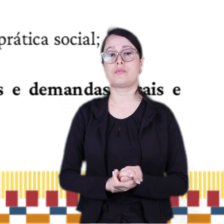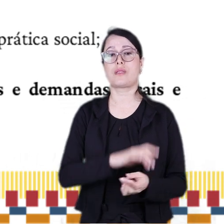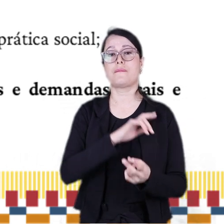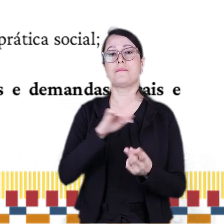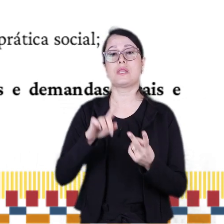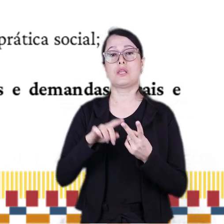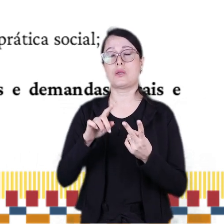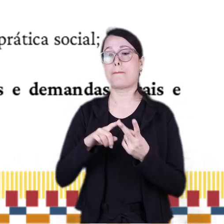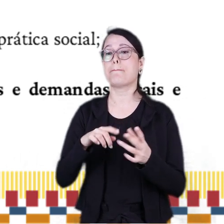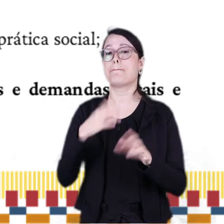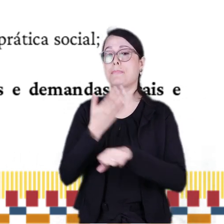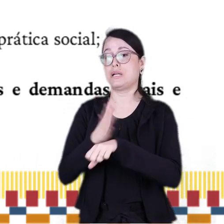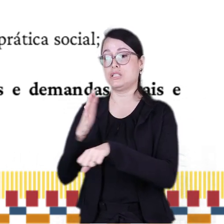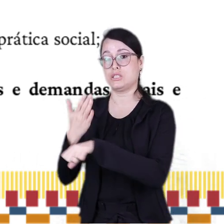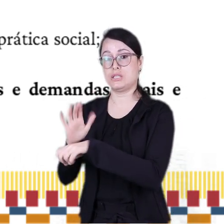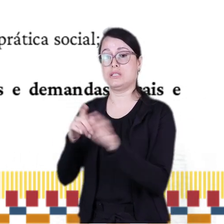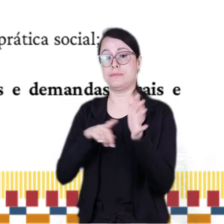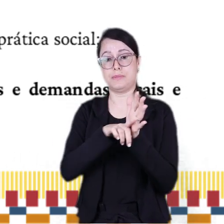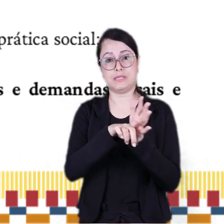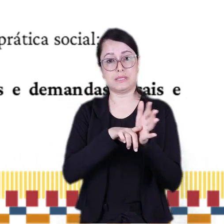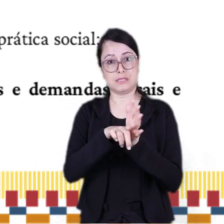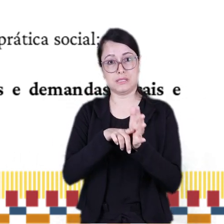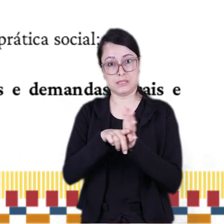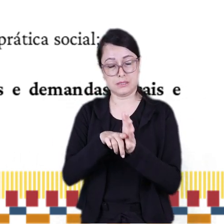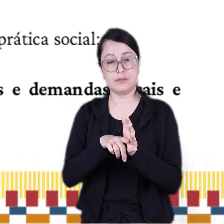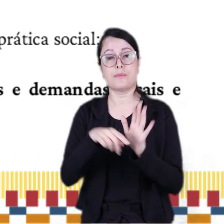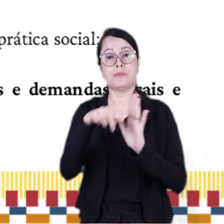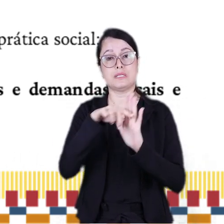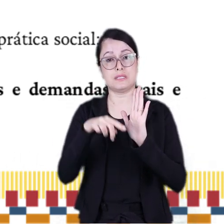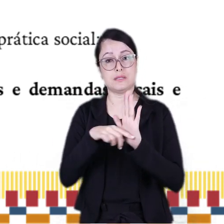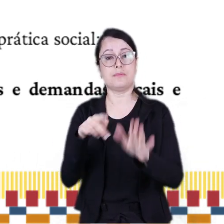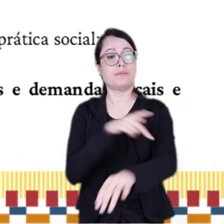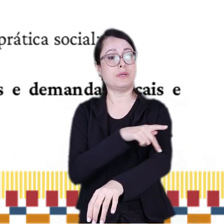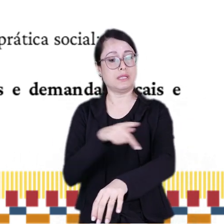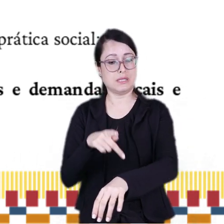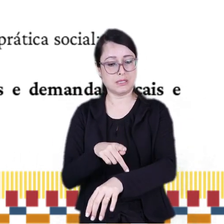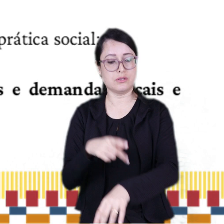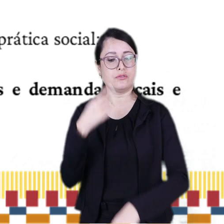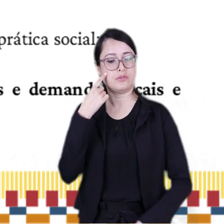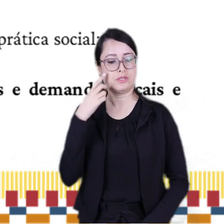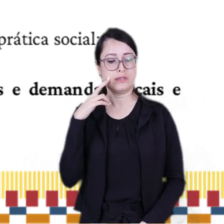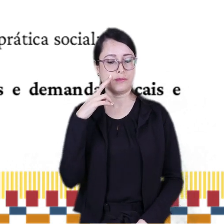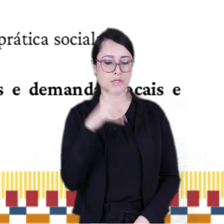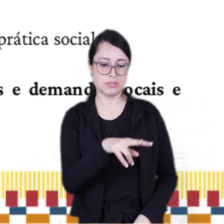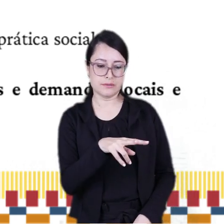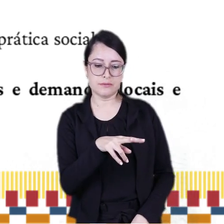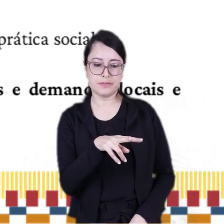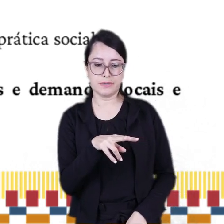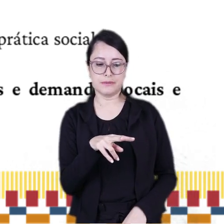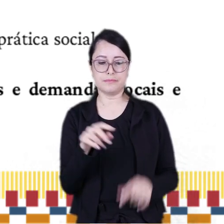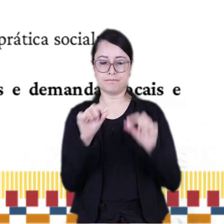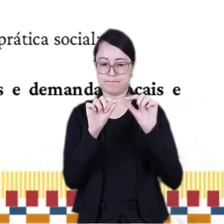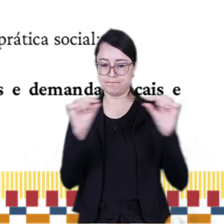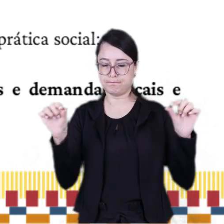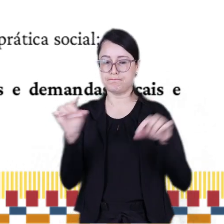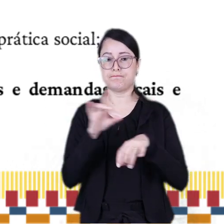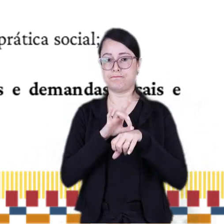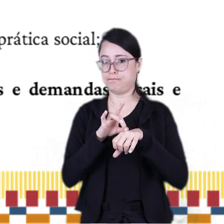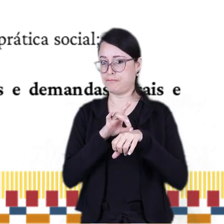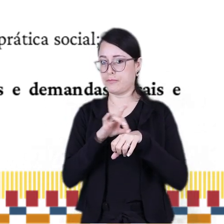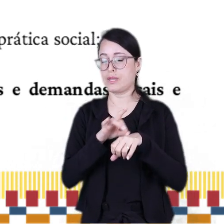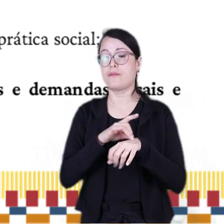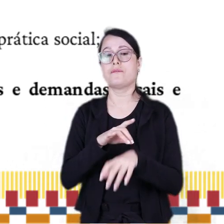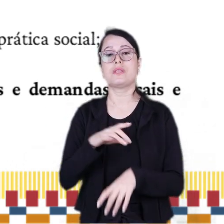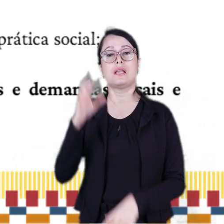formativos tendo como centralidade o projeto de vida do estudante no terceiro ponto a prática da